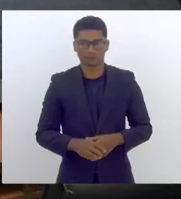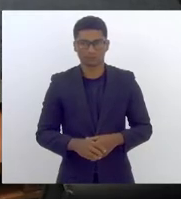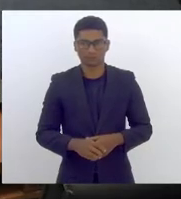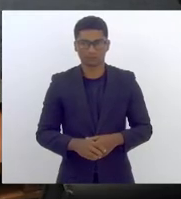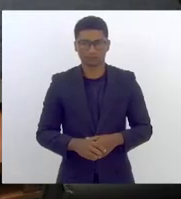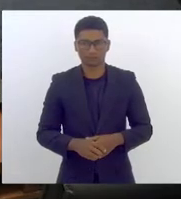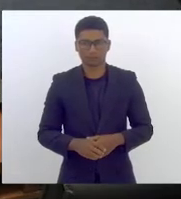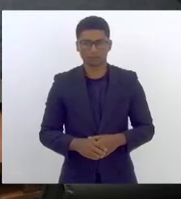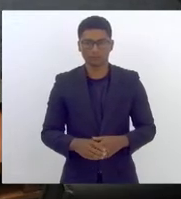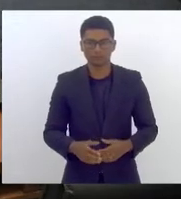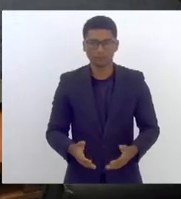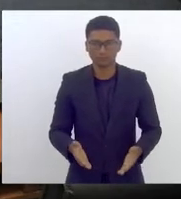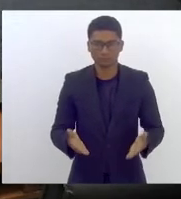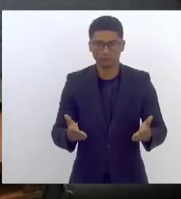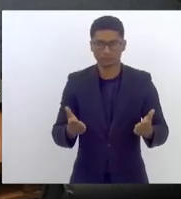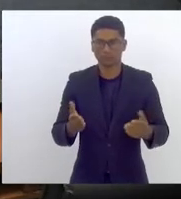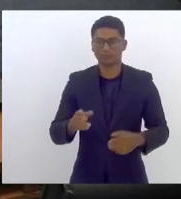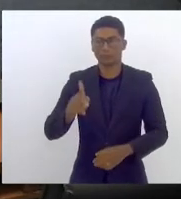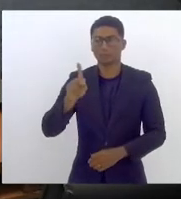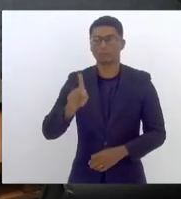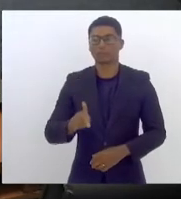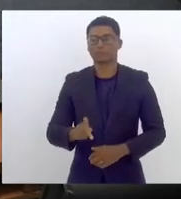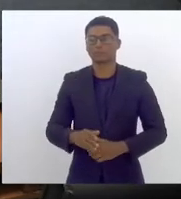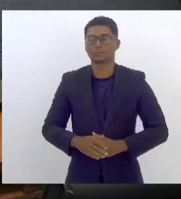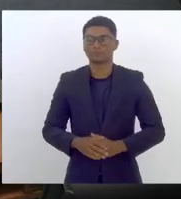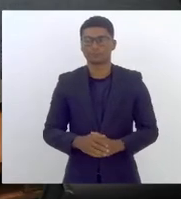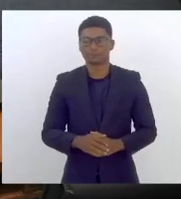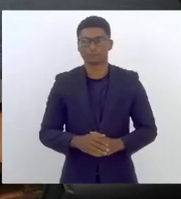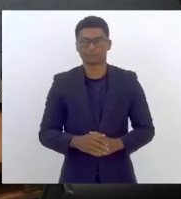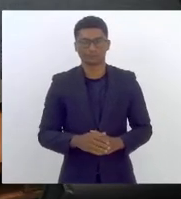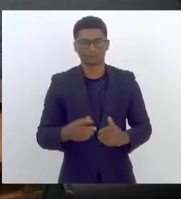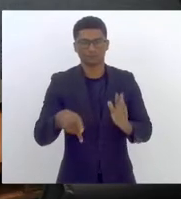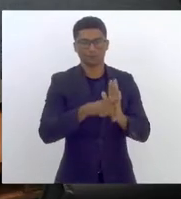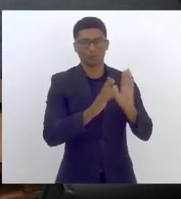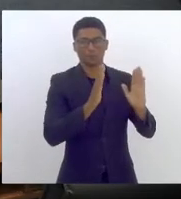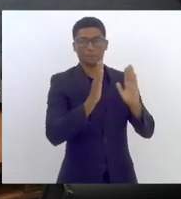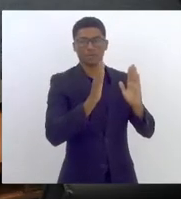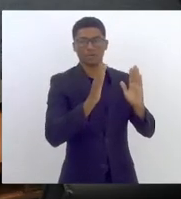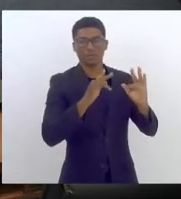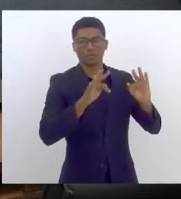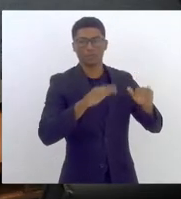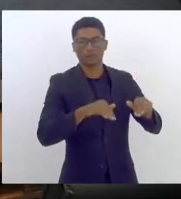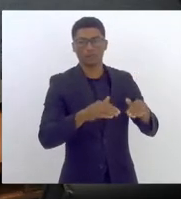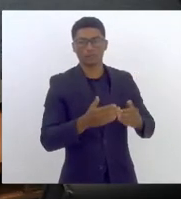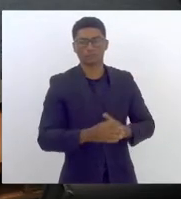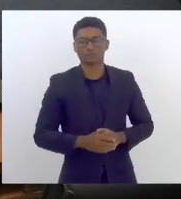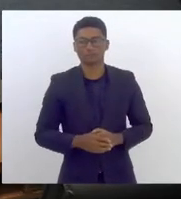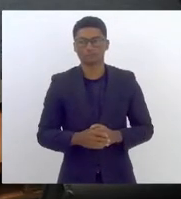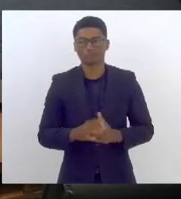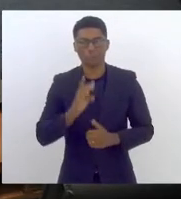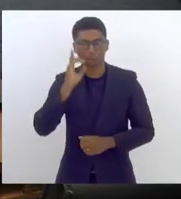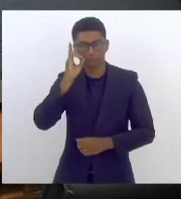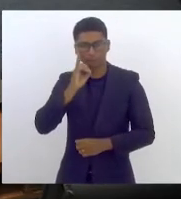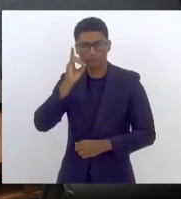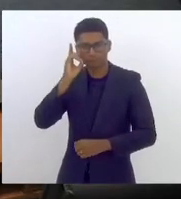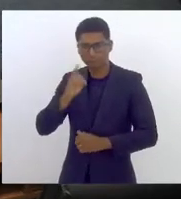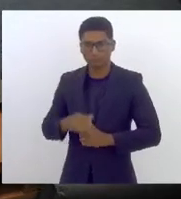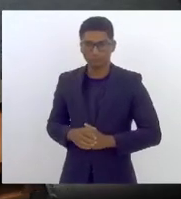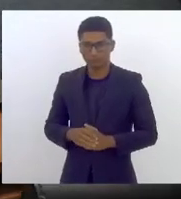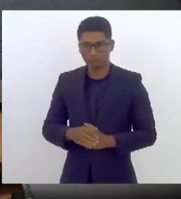senhora presidente do expediente final deputada